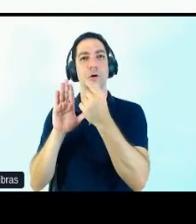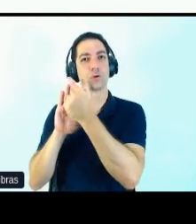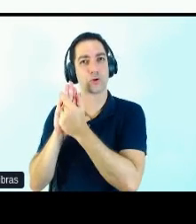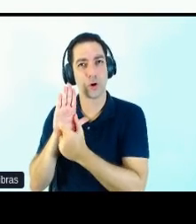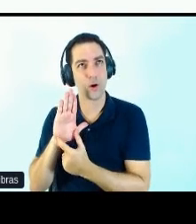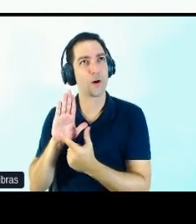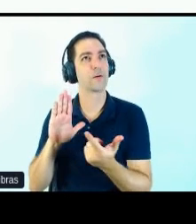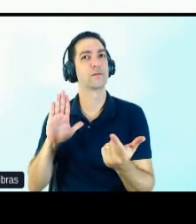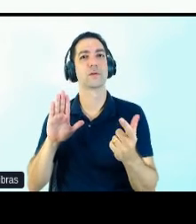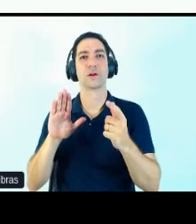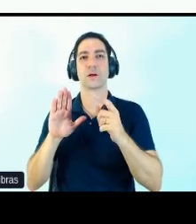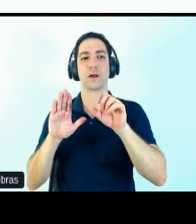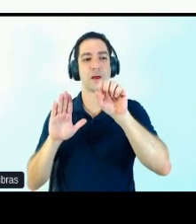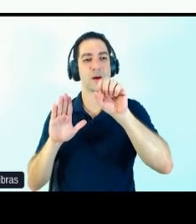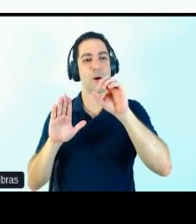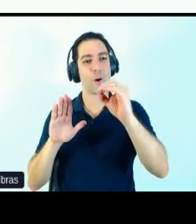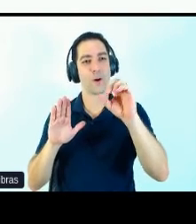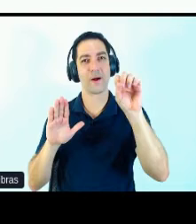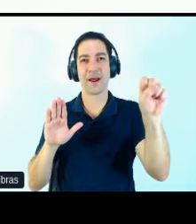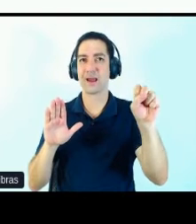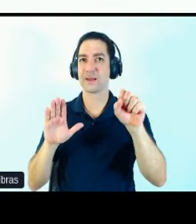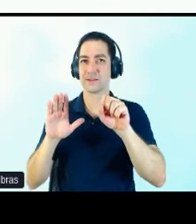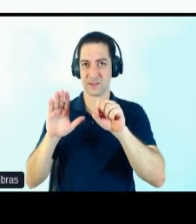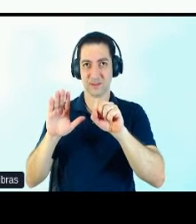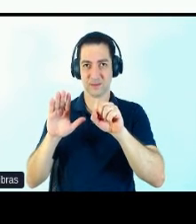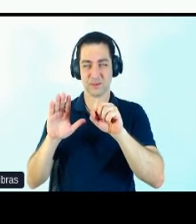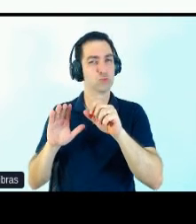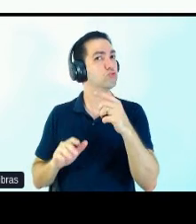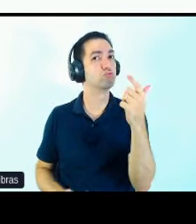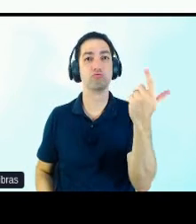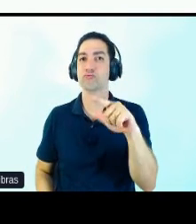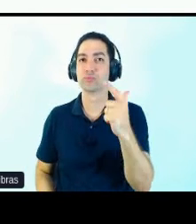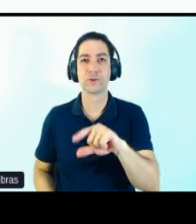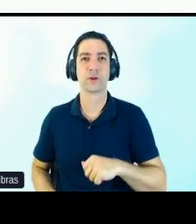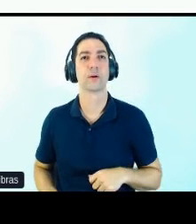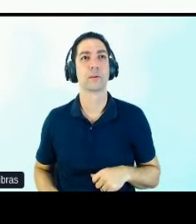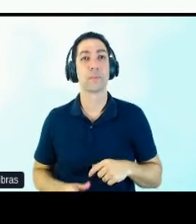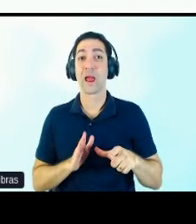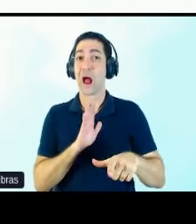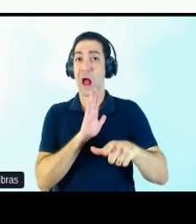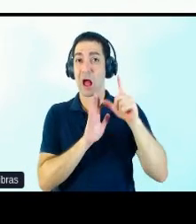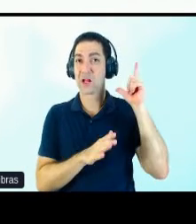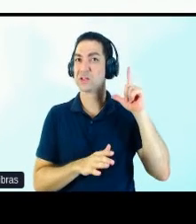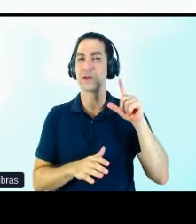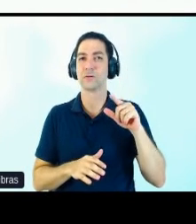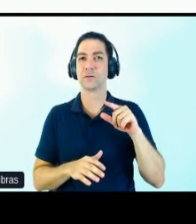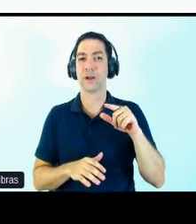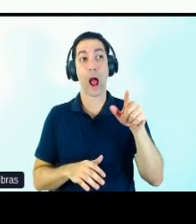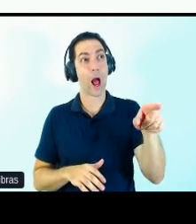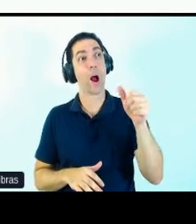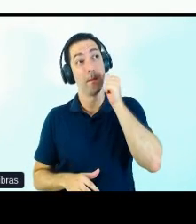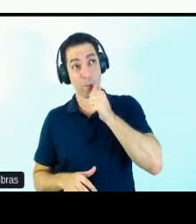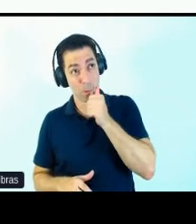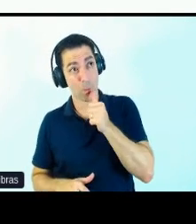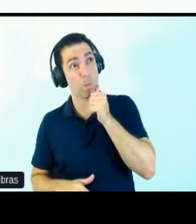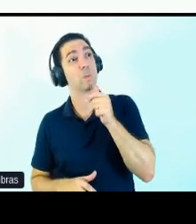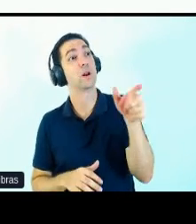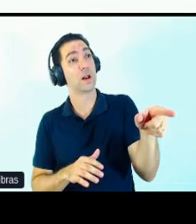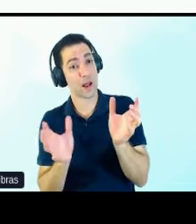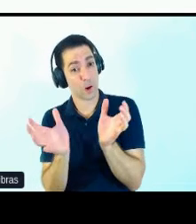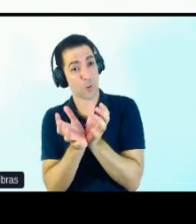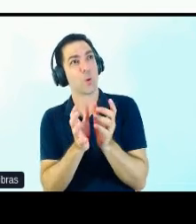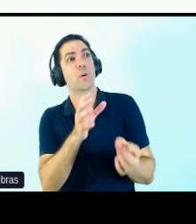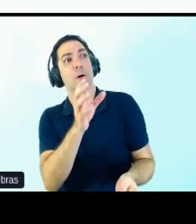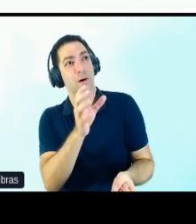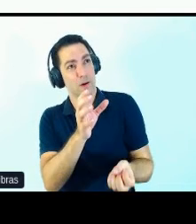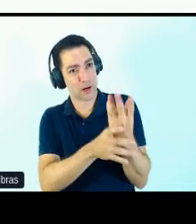meados de 1990, nenhuma delas levou crédito pelos feitos do ENIAC, que contribuiu muito para as tecnologias que a gente tem hoje em